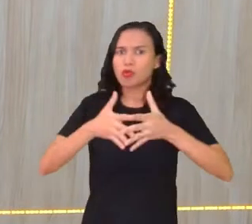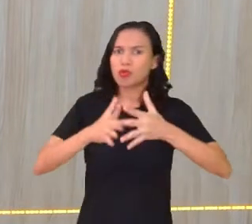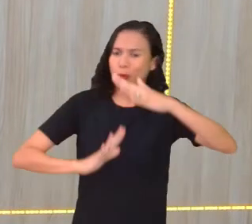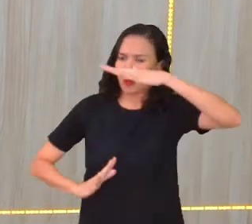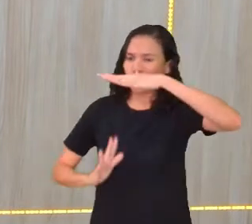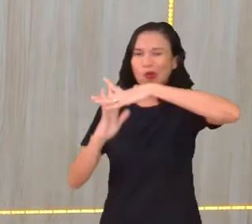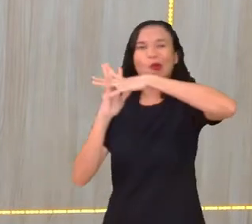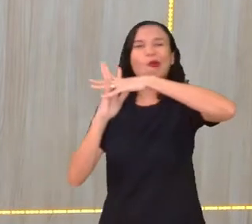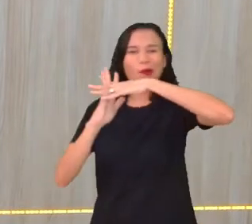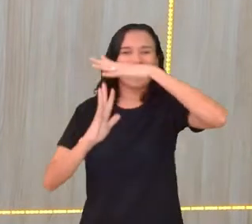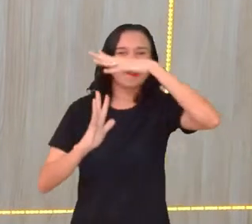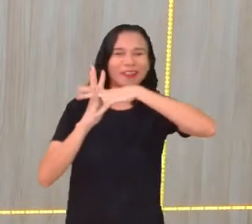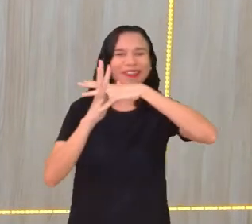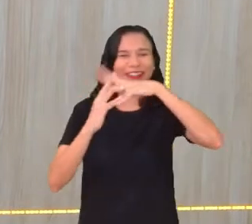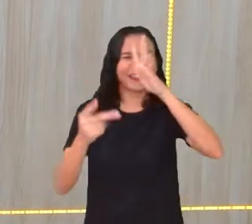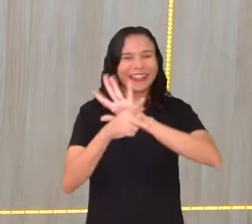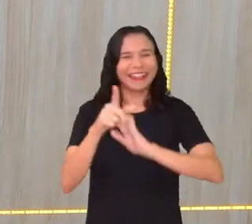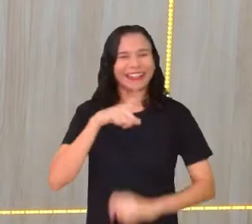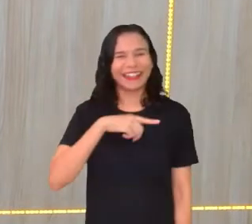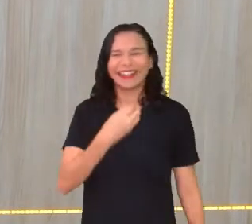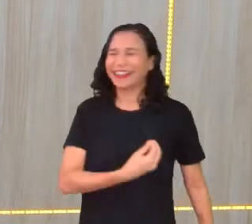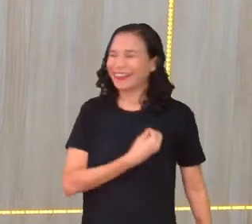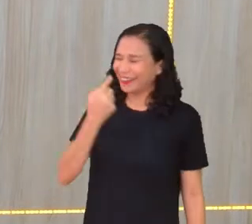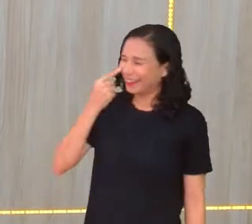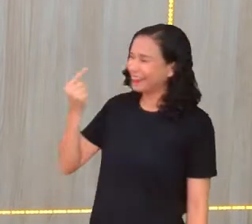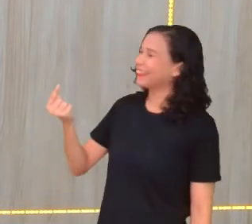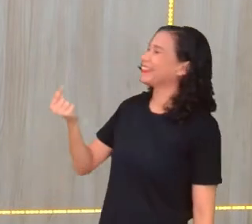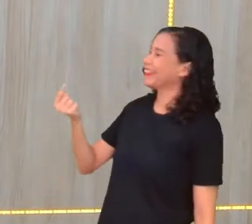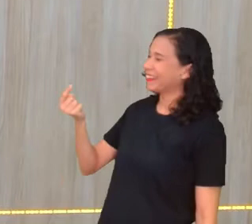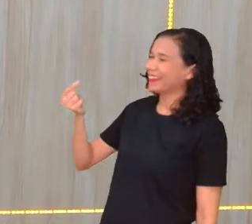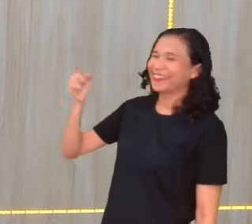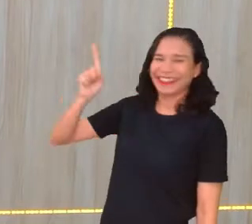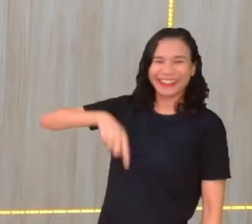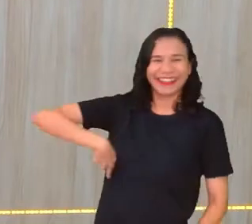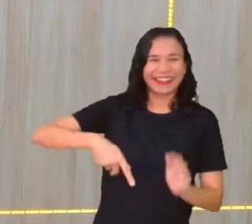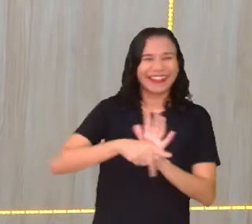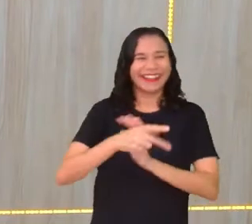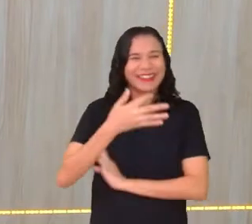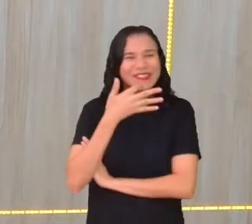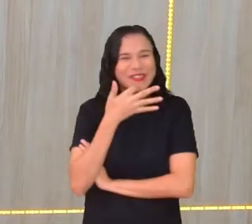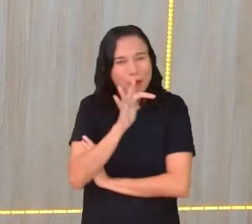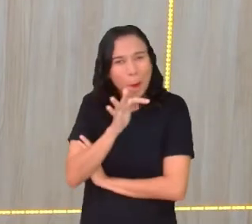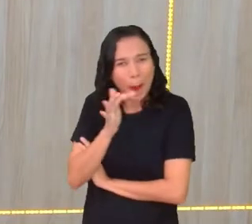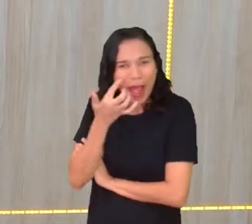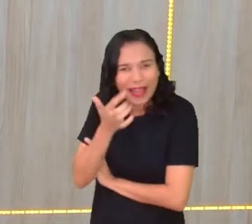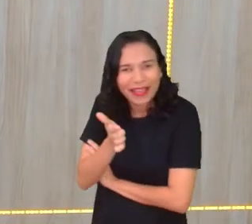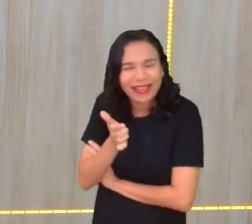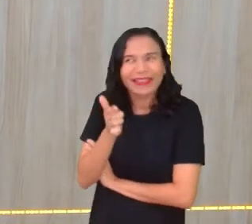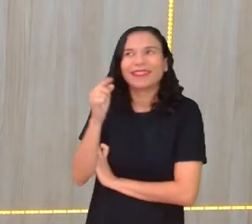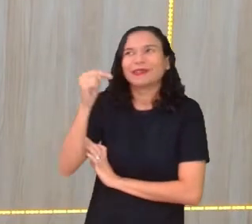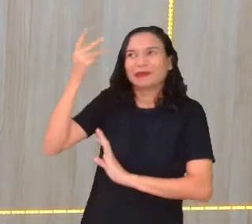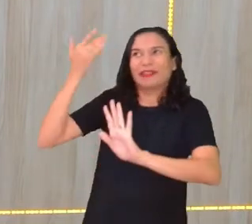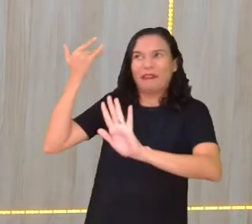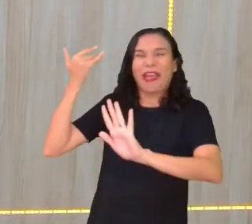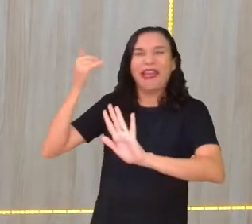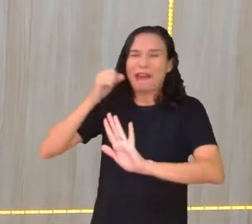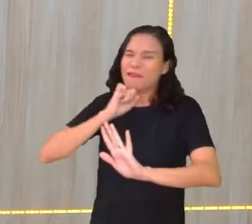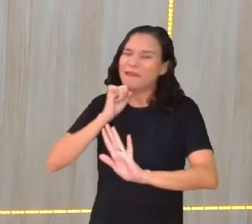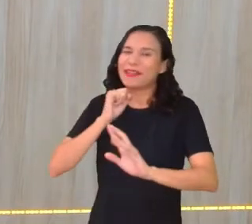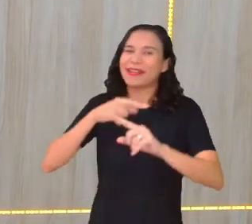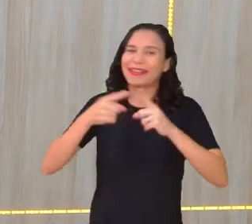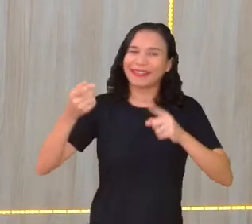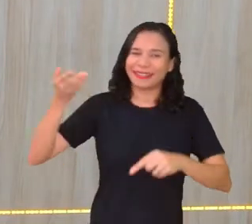supimpa. É a expressão, né, que talvez vocês não conheçam, né, histórica, certo?